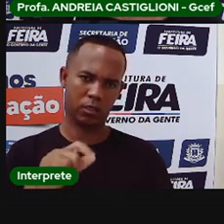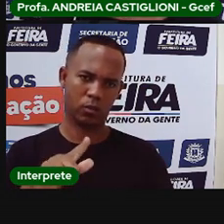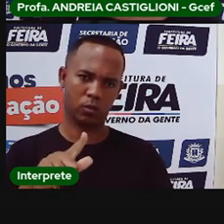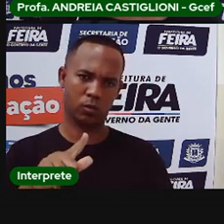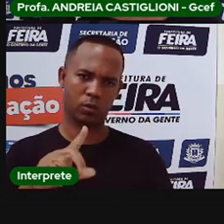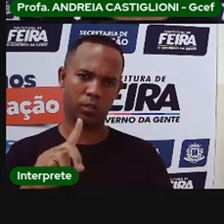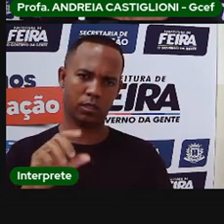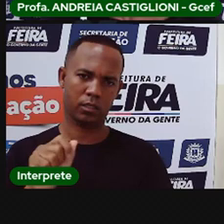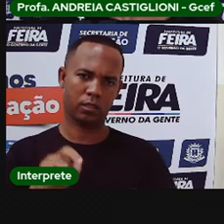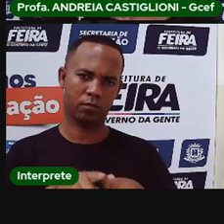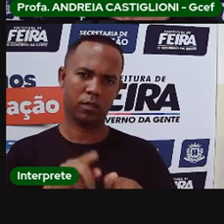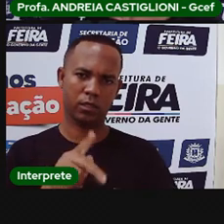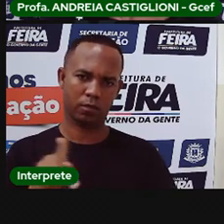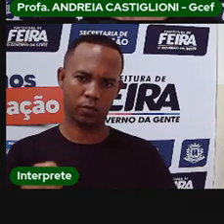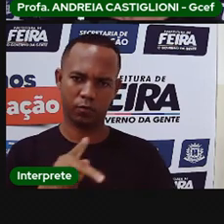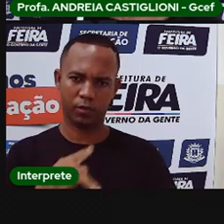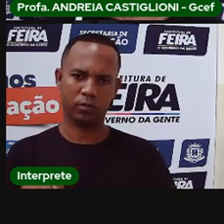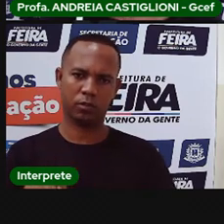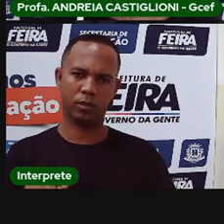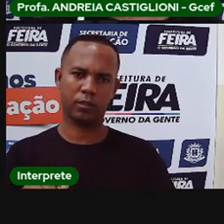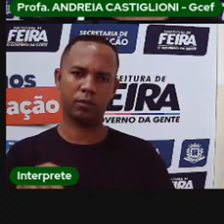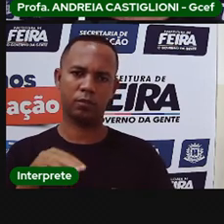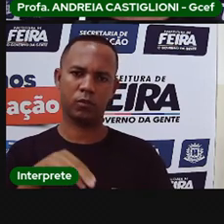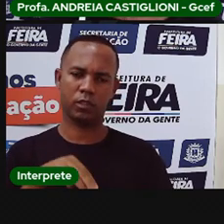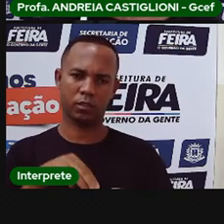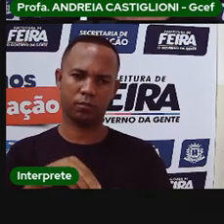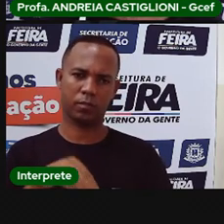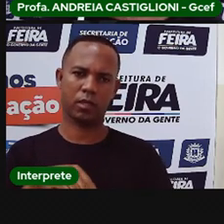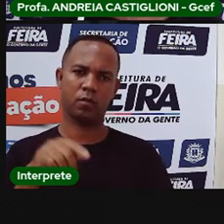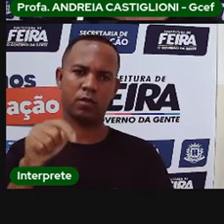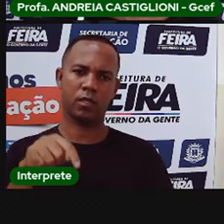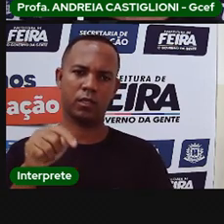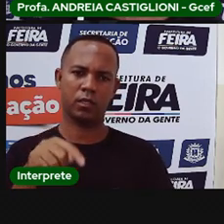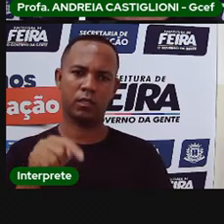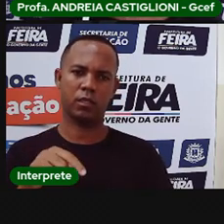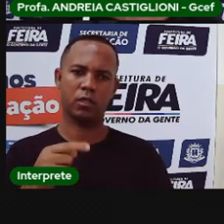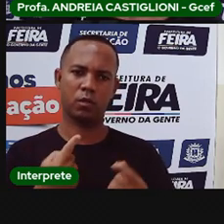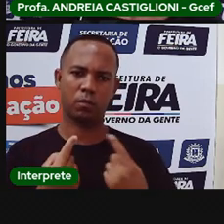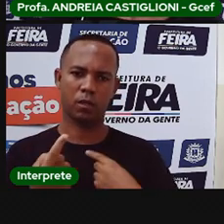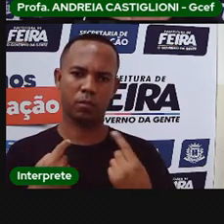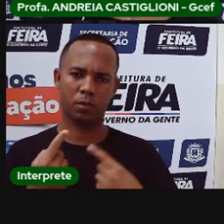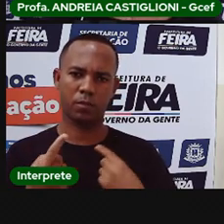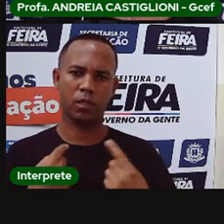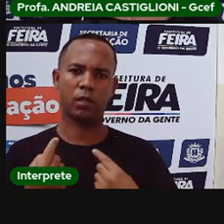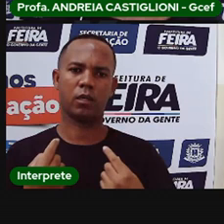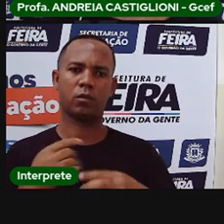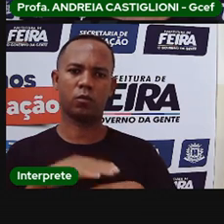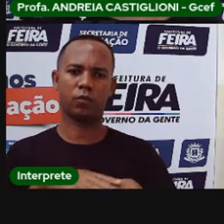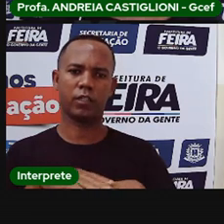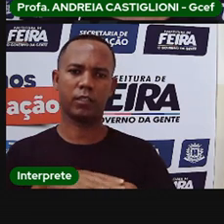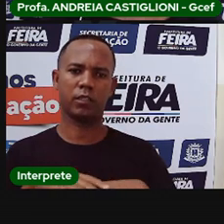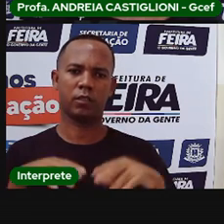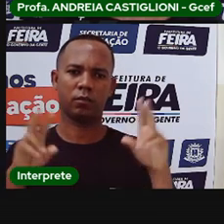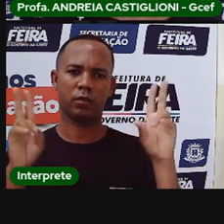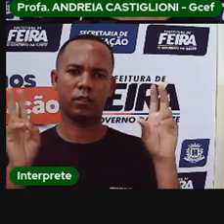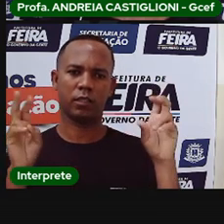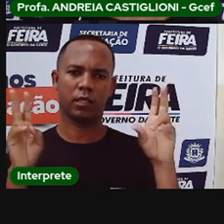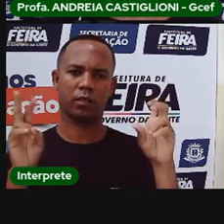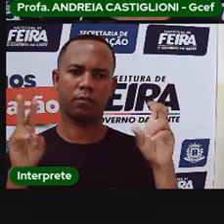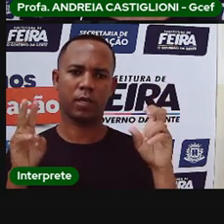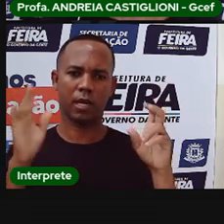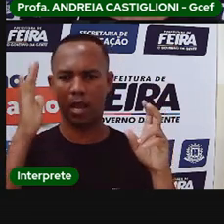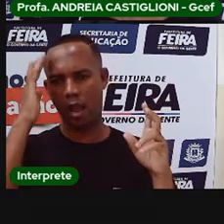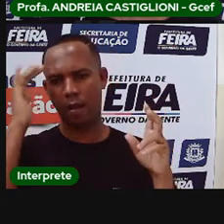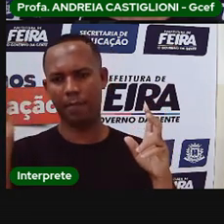do município. Então, ela vai estar aqui amanhã mediando com vocês esse momento. E o tema de amanhã vai